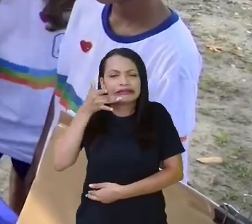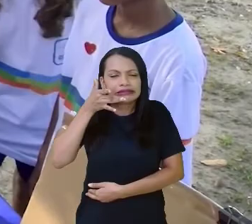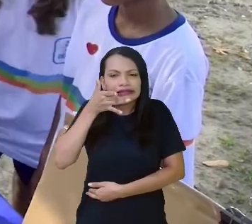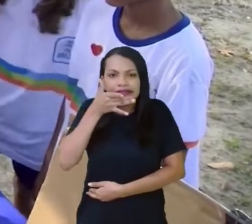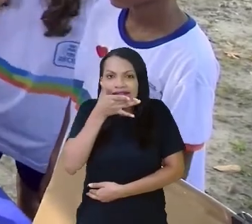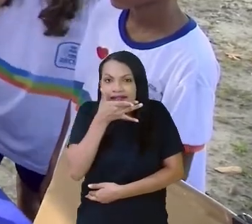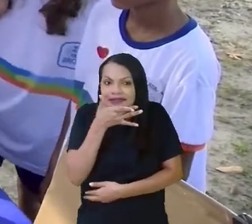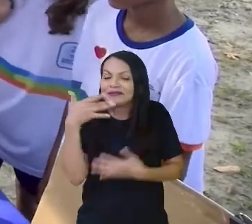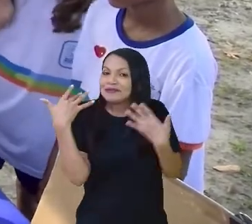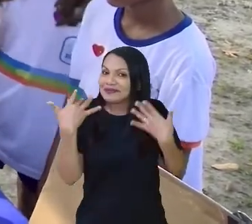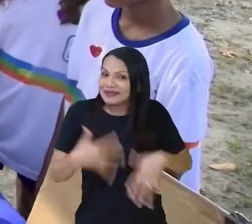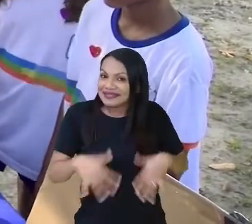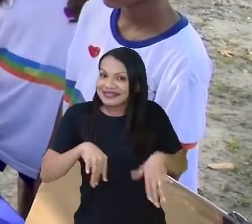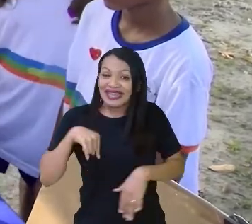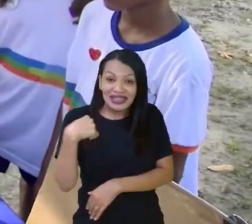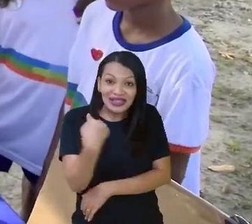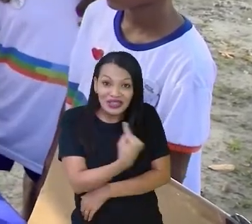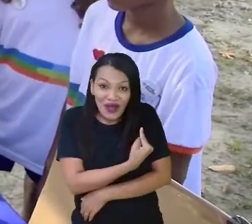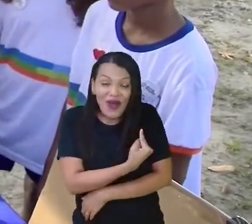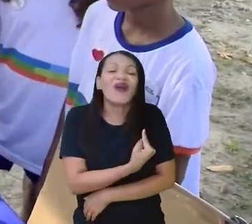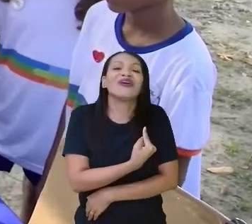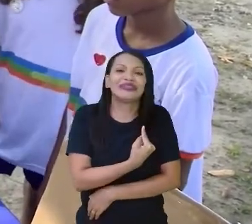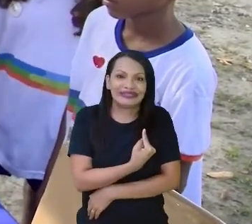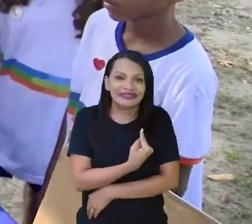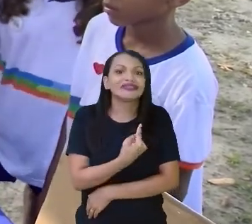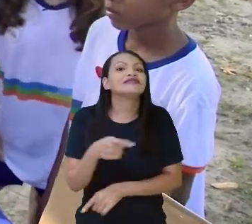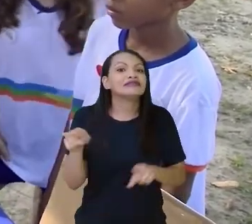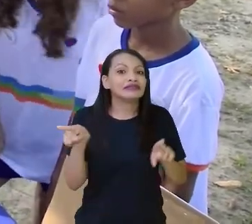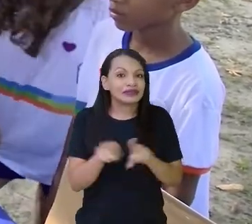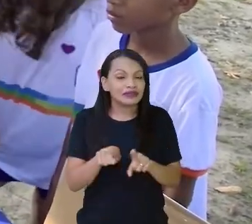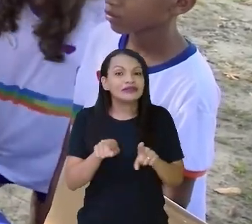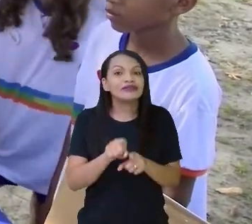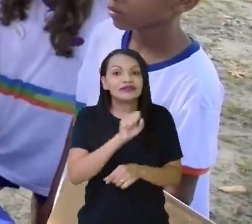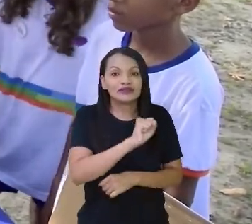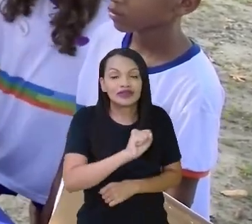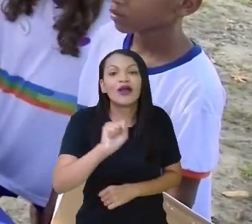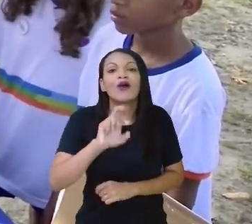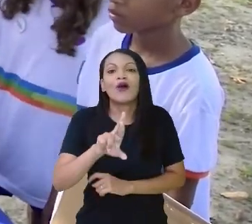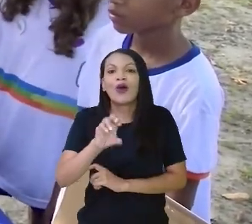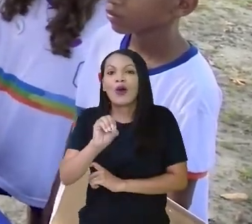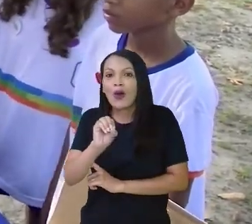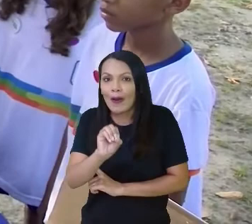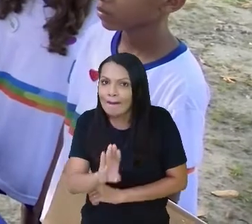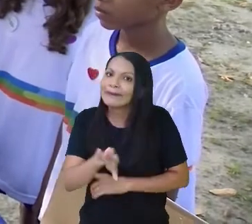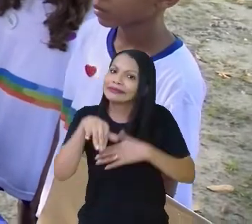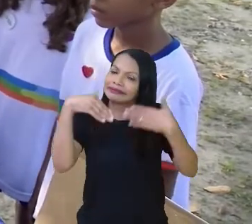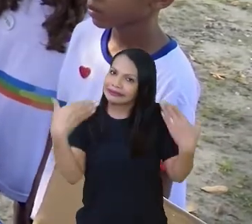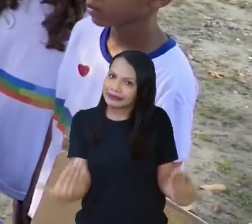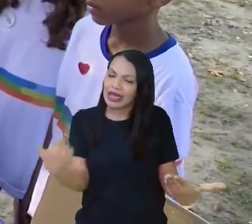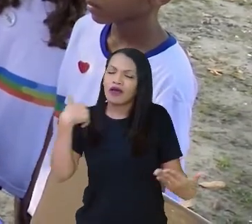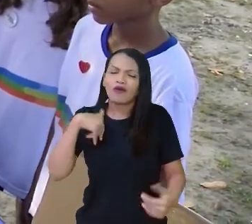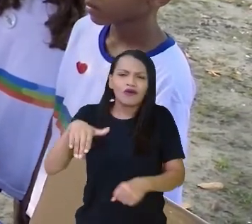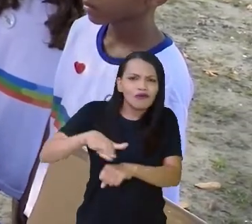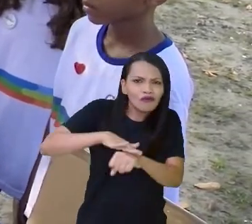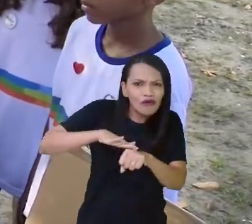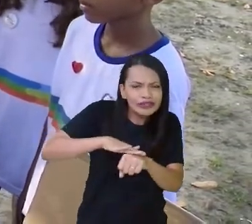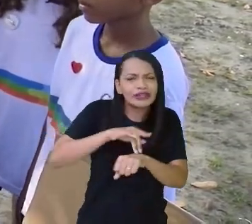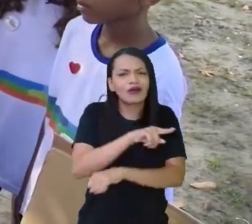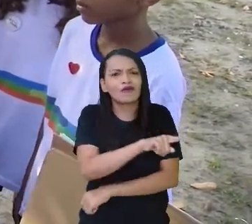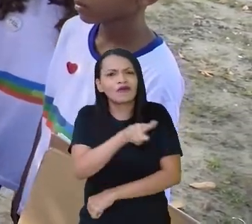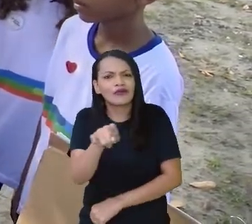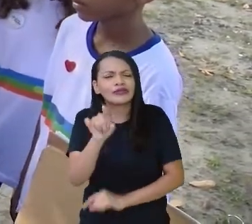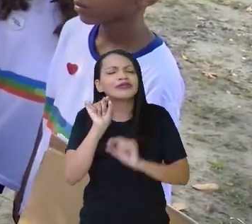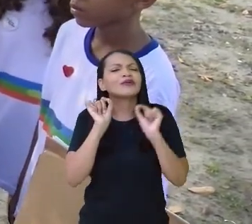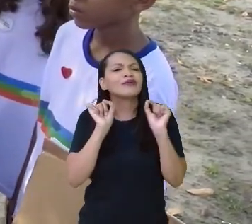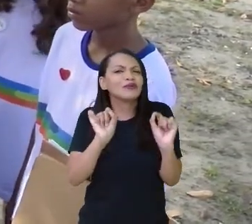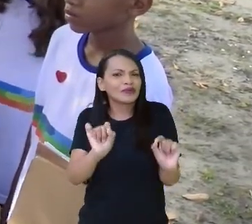gostosuras, nós e a Super Love, claro, eu vou conversar com vocês